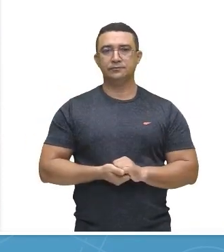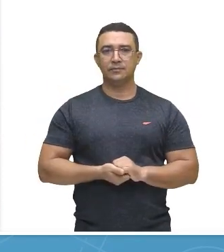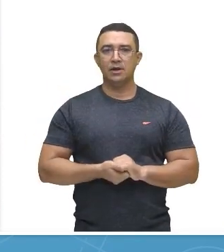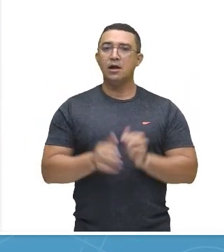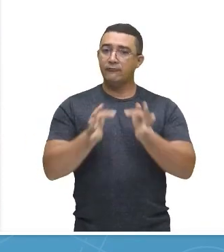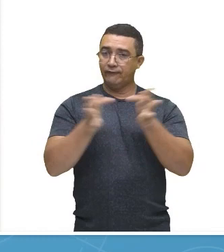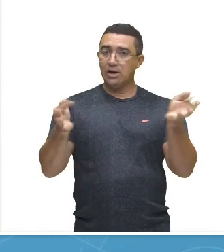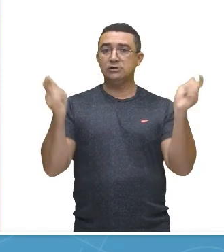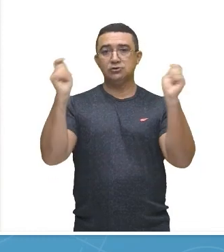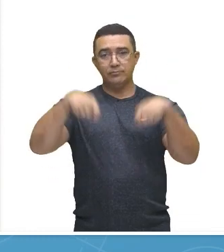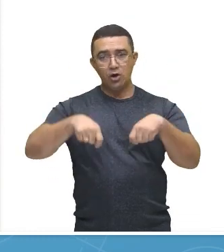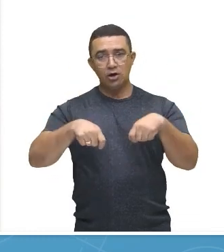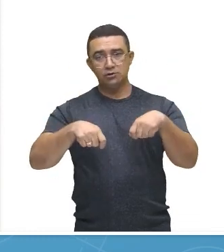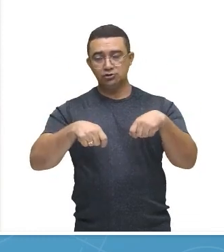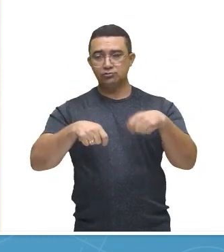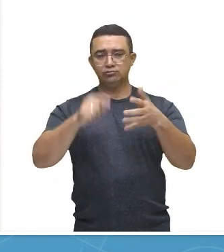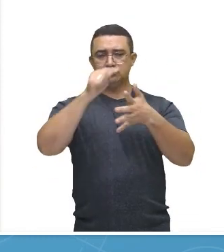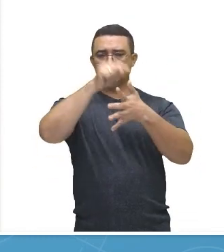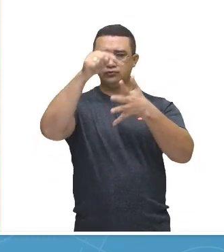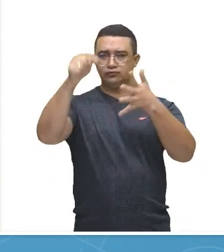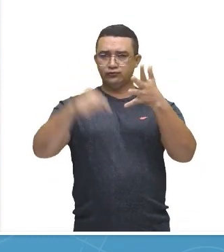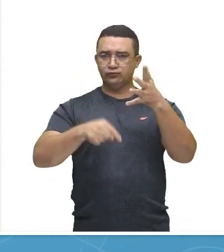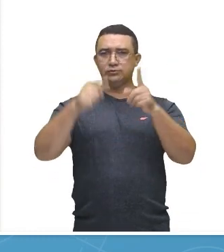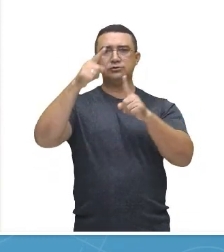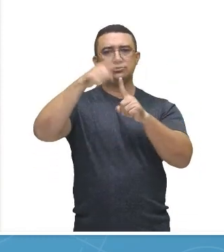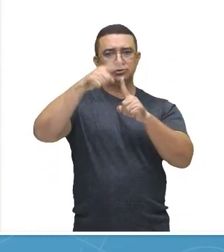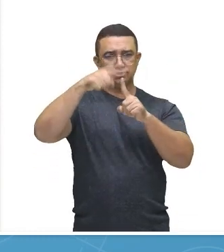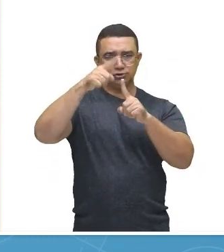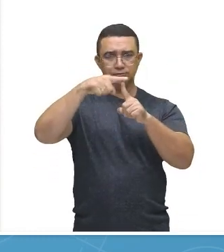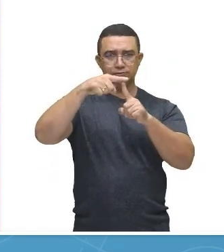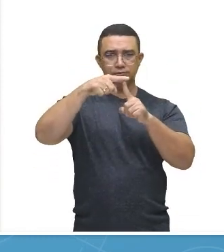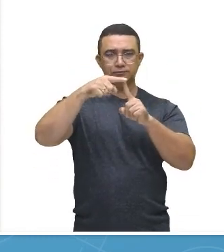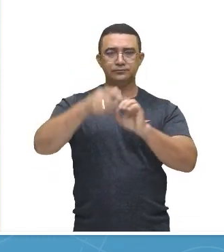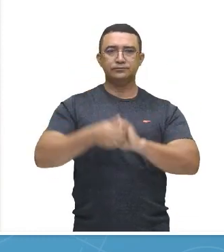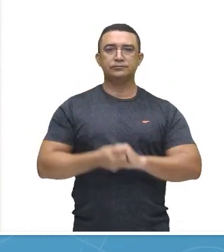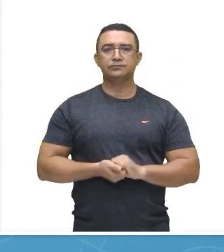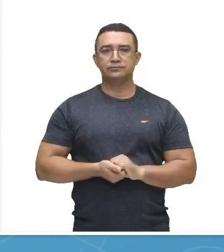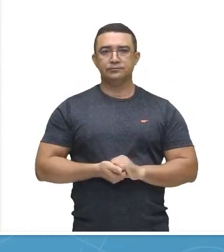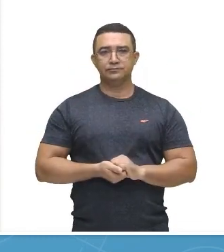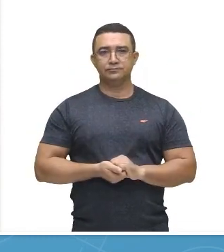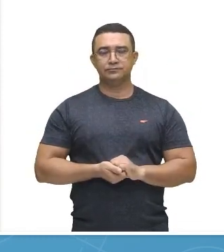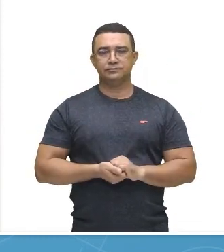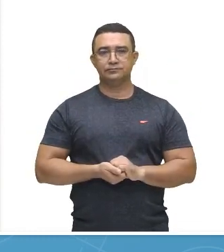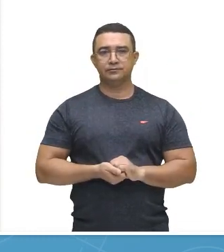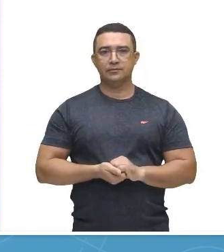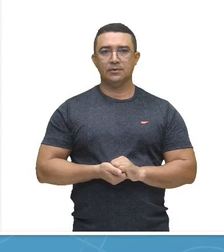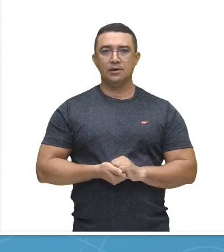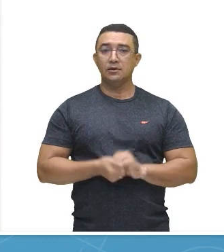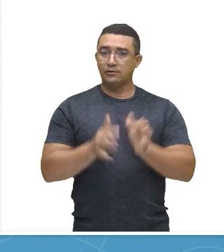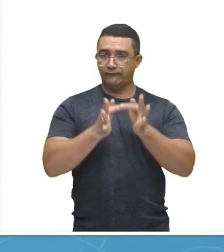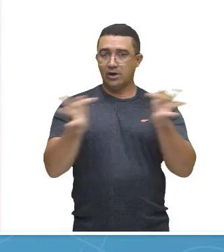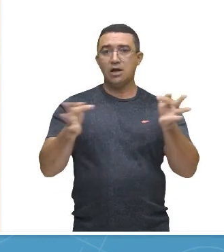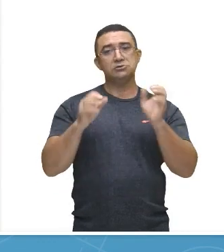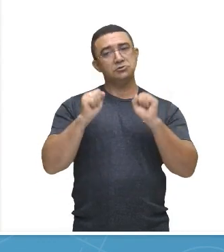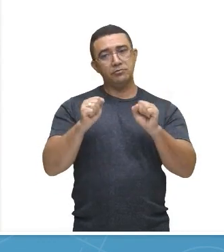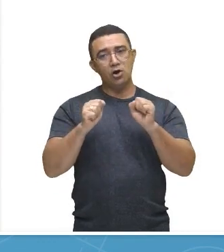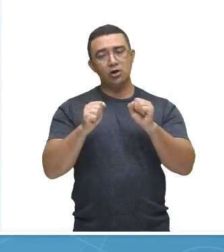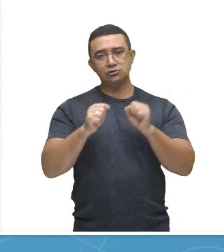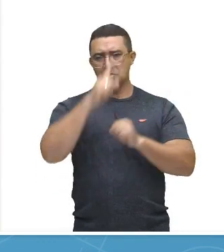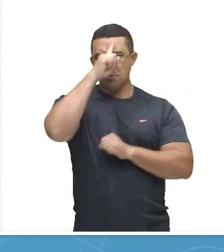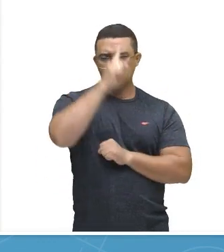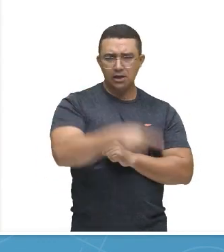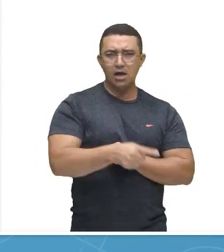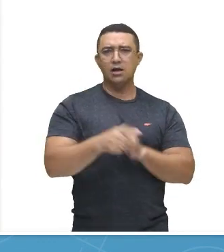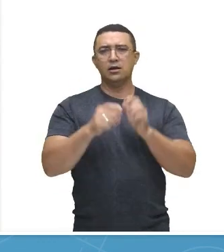frase pode ser declarativa, afirmativa ou negativa. Ela pode ser exclamativa. Não é isso? Ela pode ser